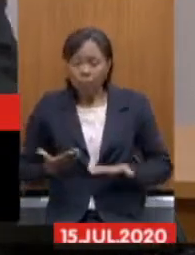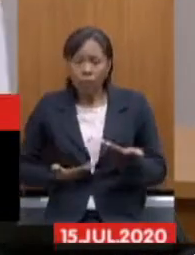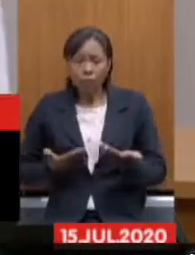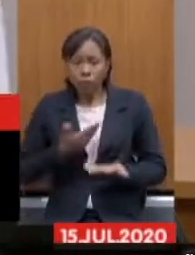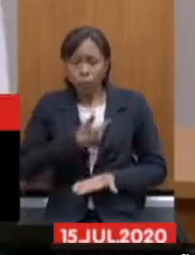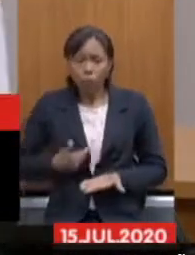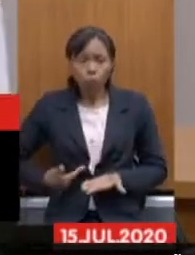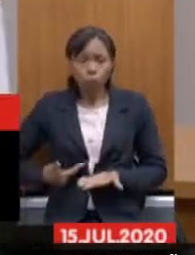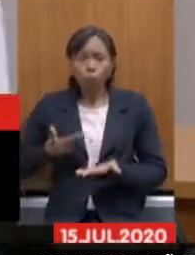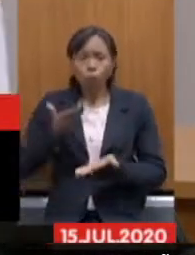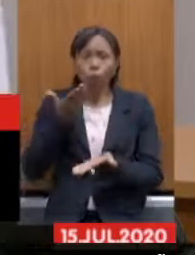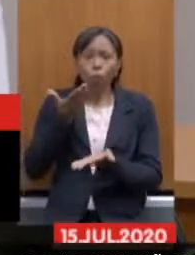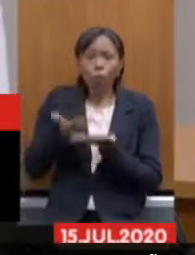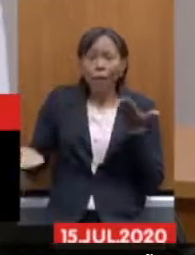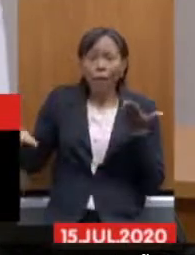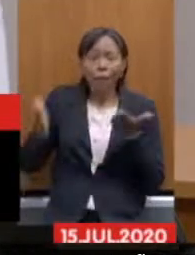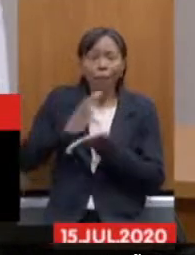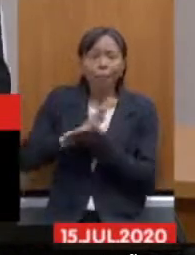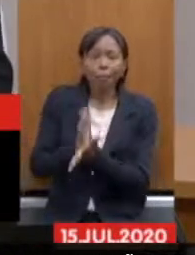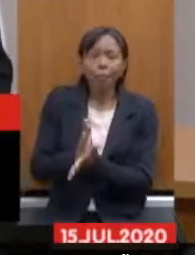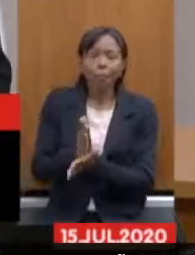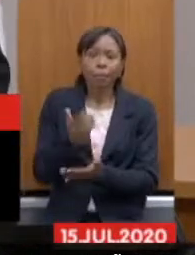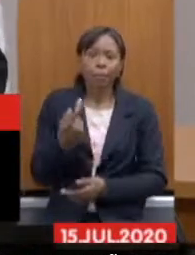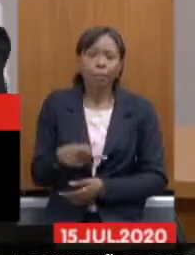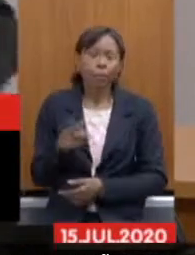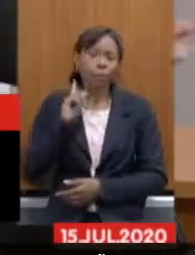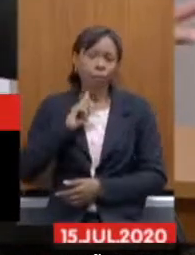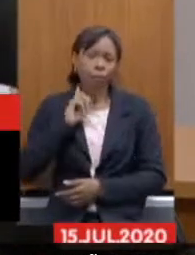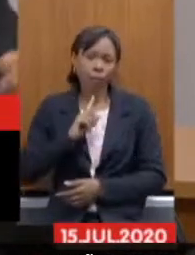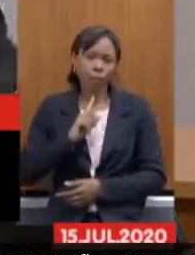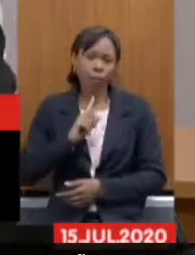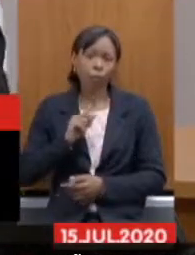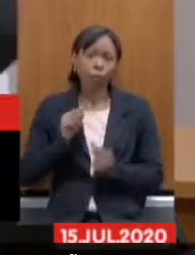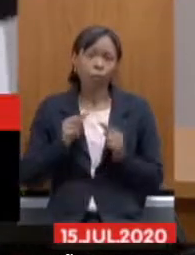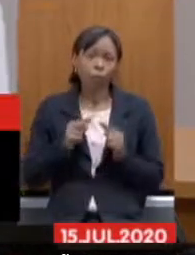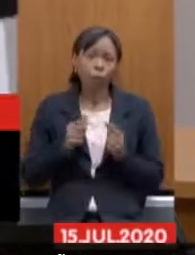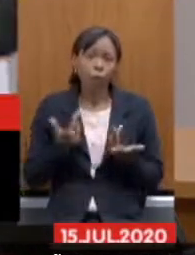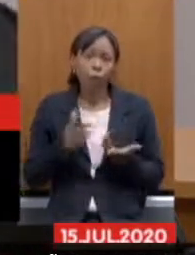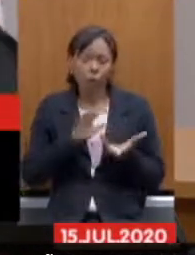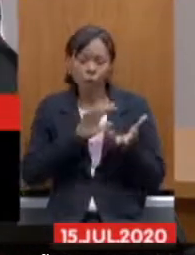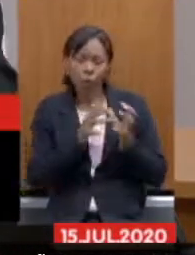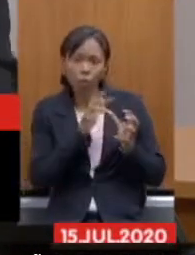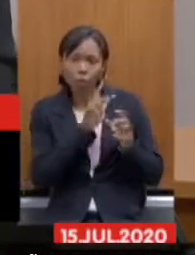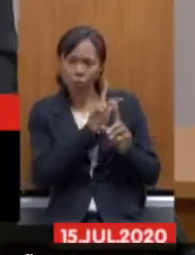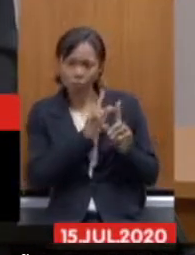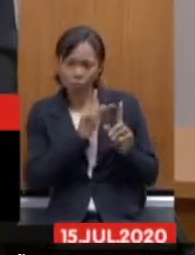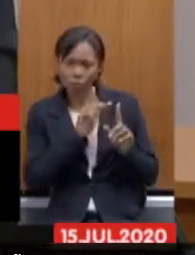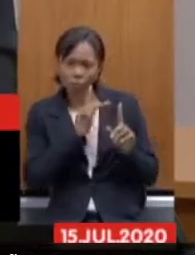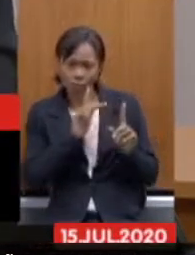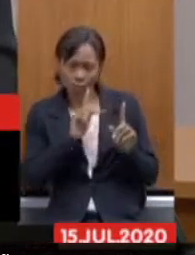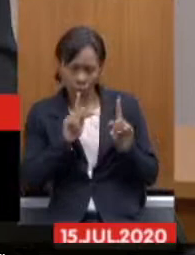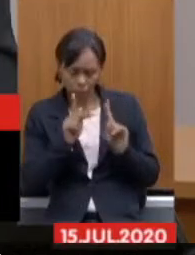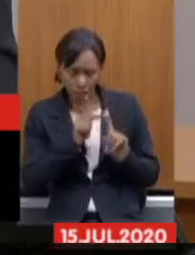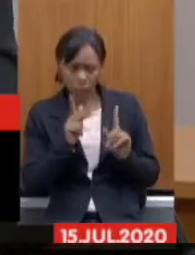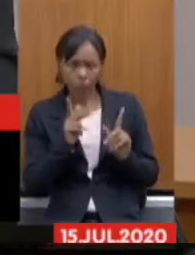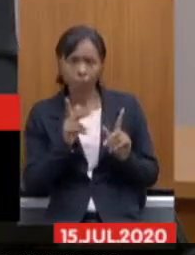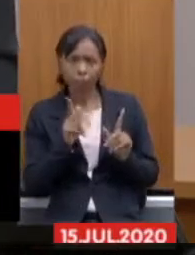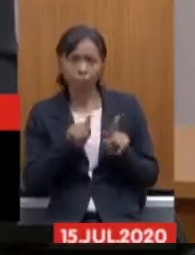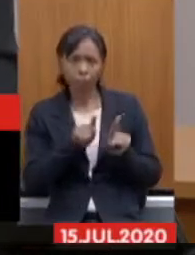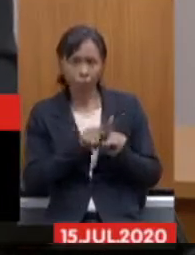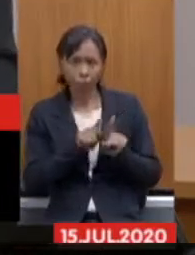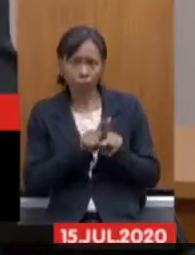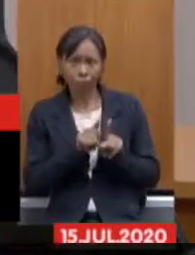gerais e e na sentido essa reforma trabalhista uma outra característica além